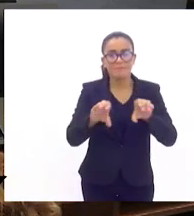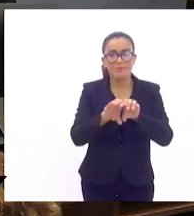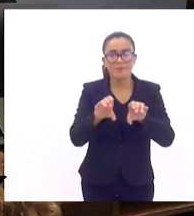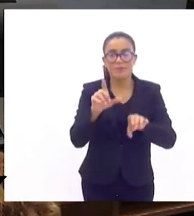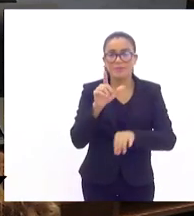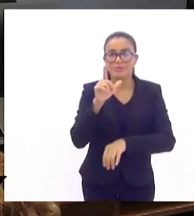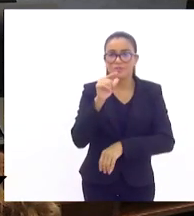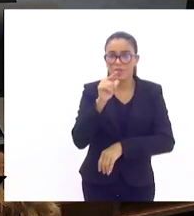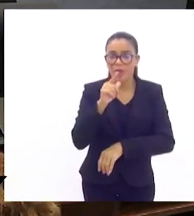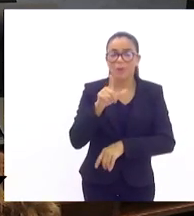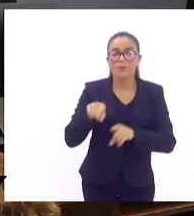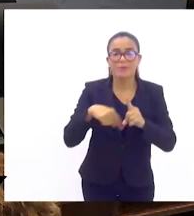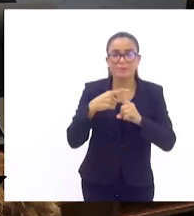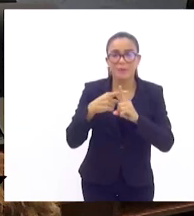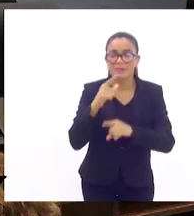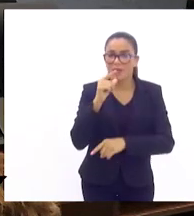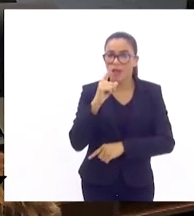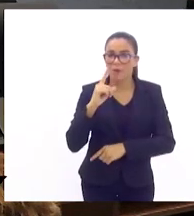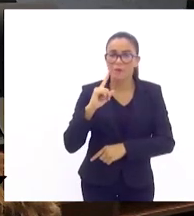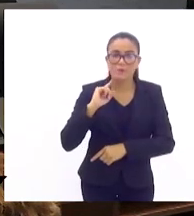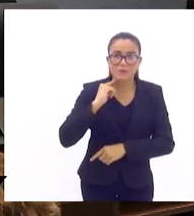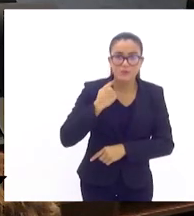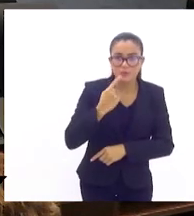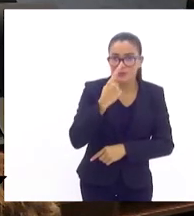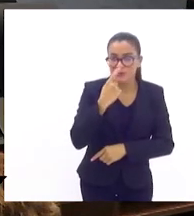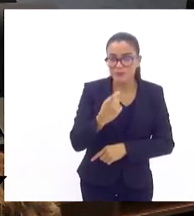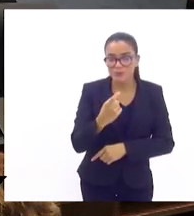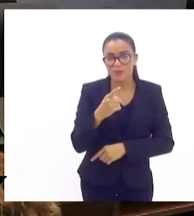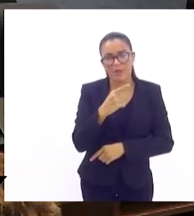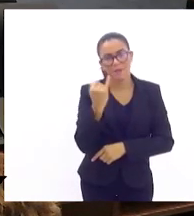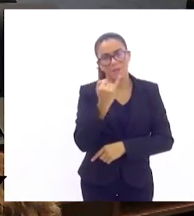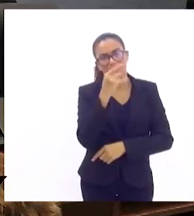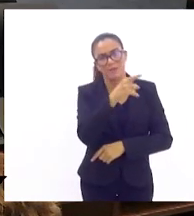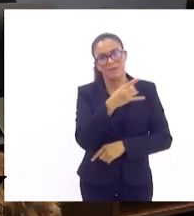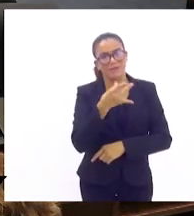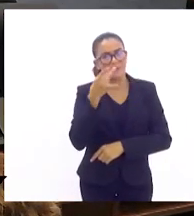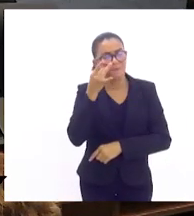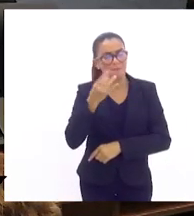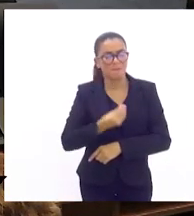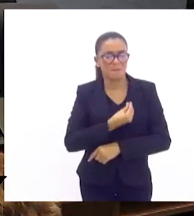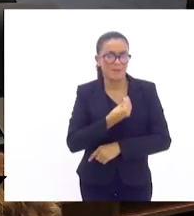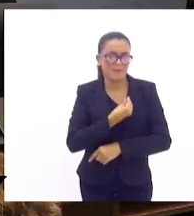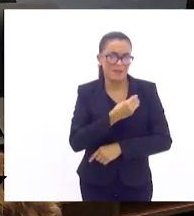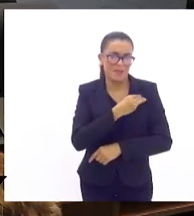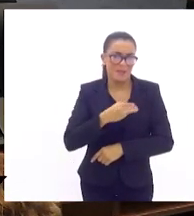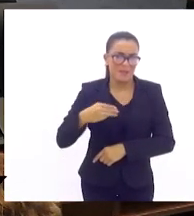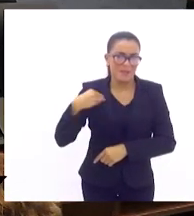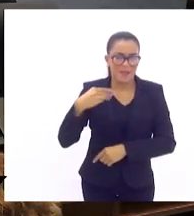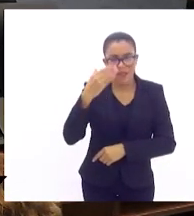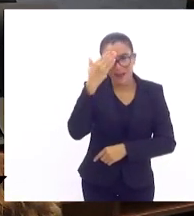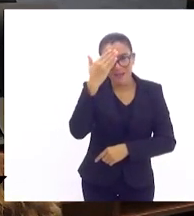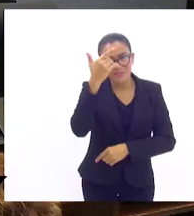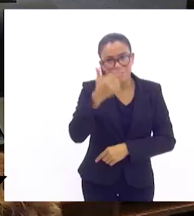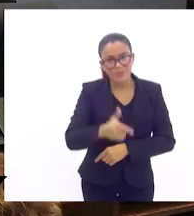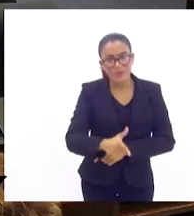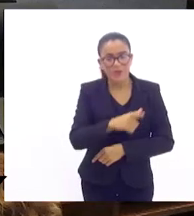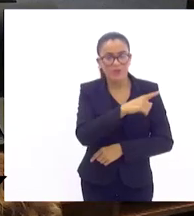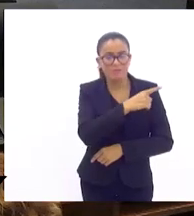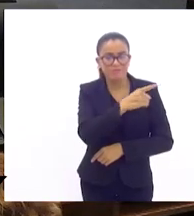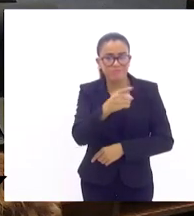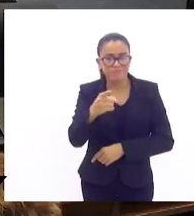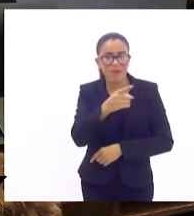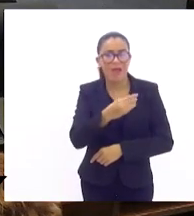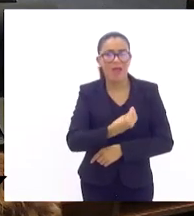serviço prestado. Então, é de suma importância a presença do Ministério Público aqui hoje. Eu quero agradecer mais uma vez a presença de todos vocês